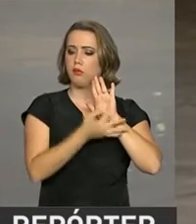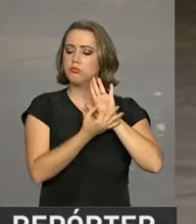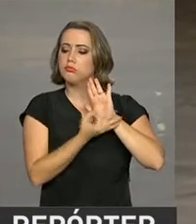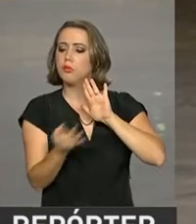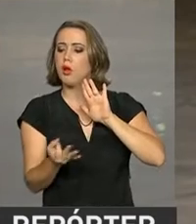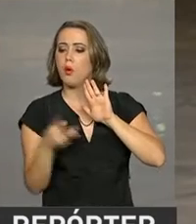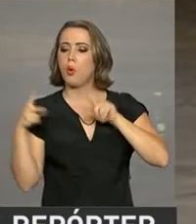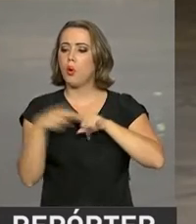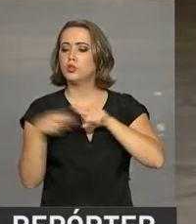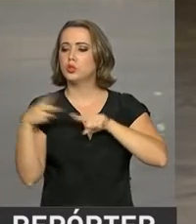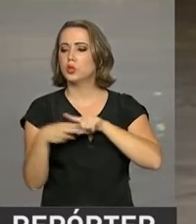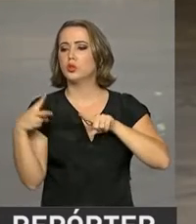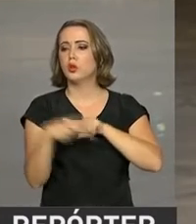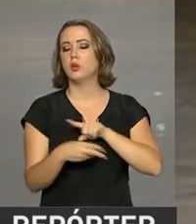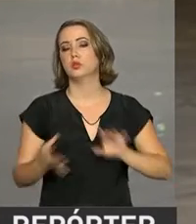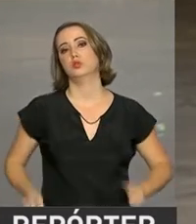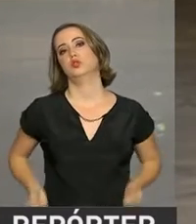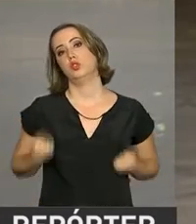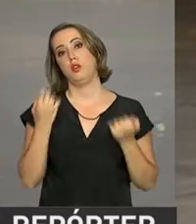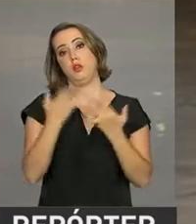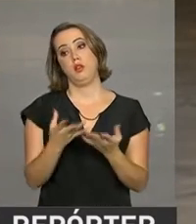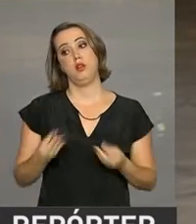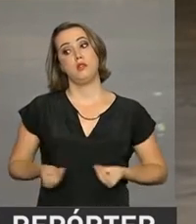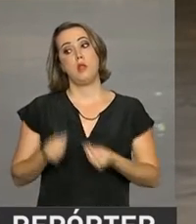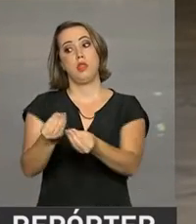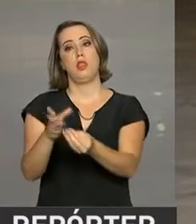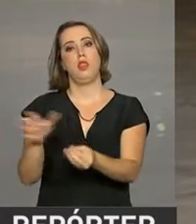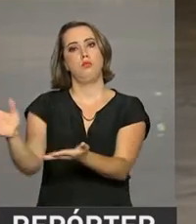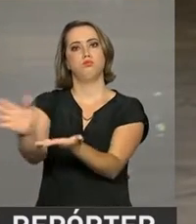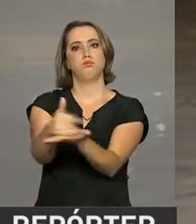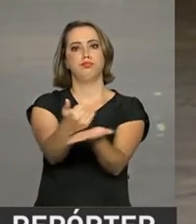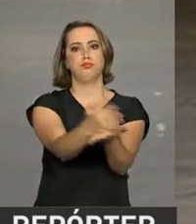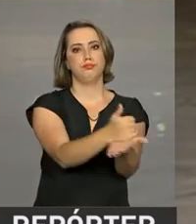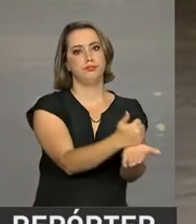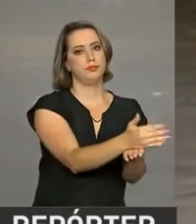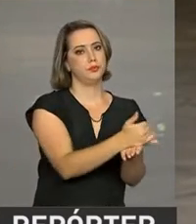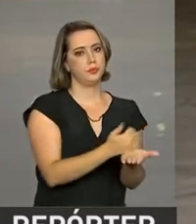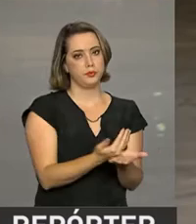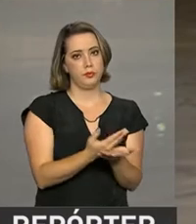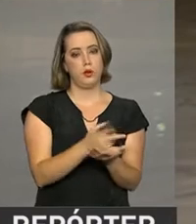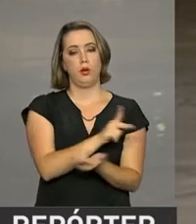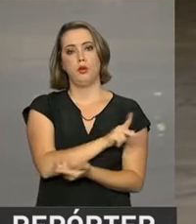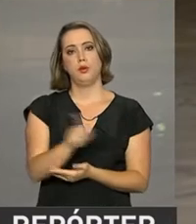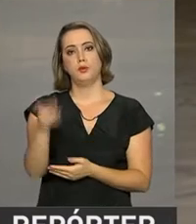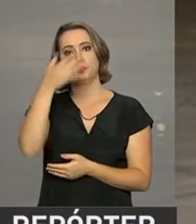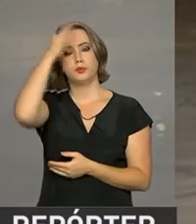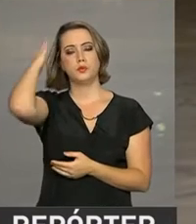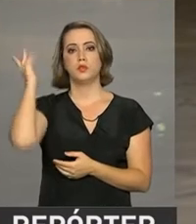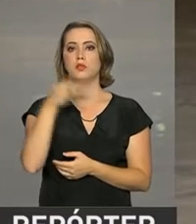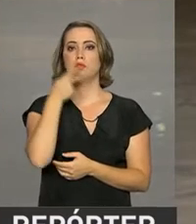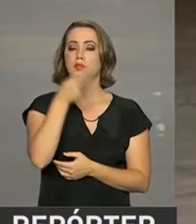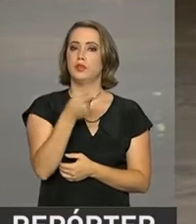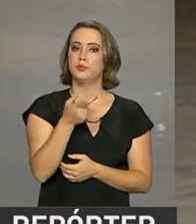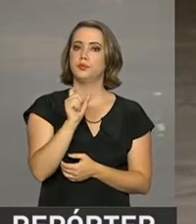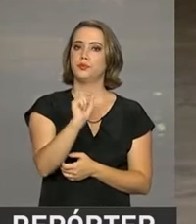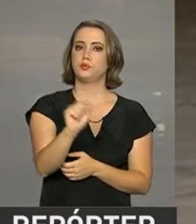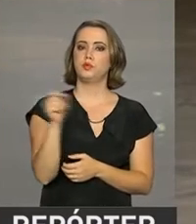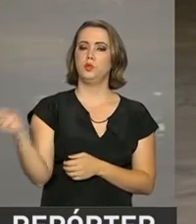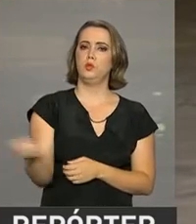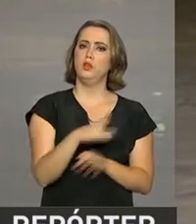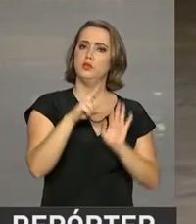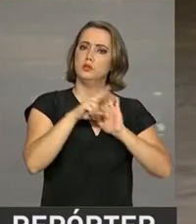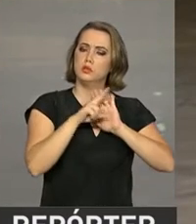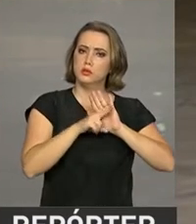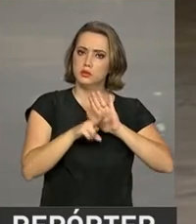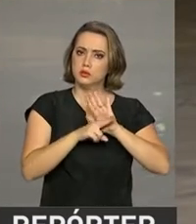cortar gastos e gerar receitas o presidente michel temer antecipou que esta nova versão do